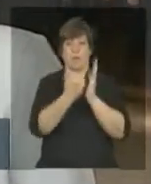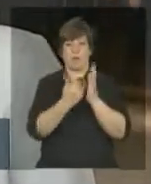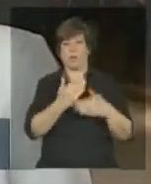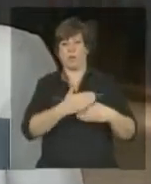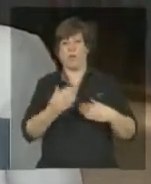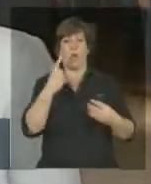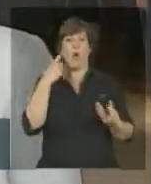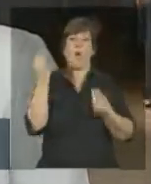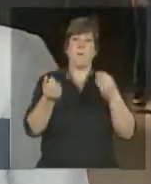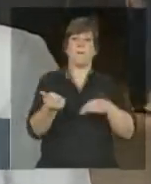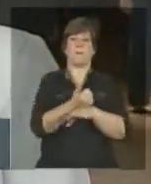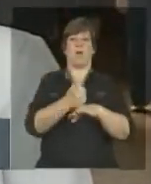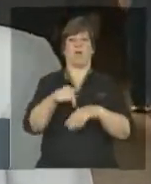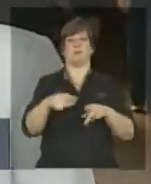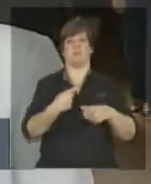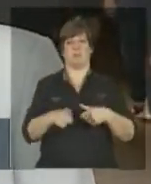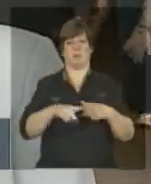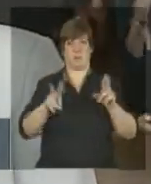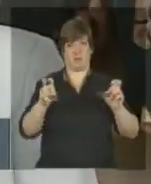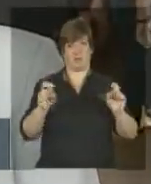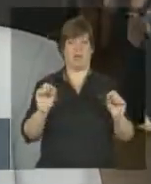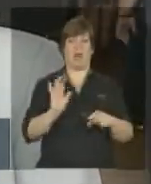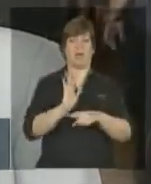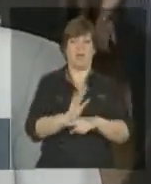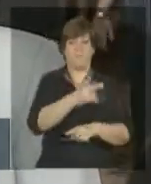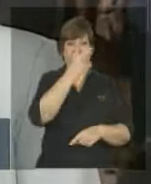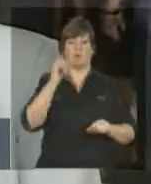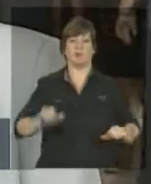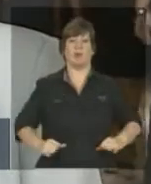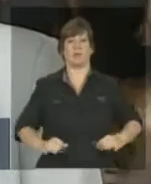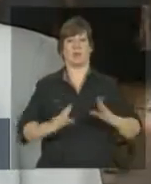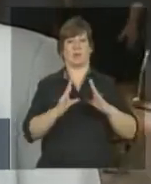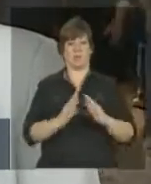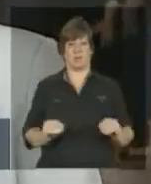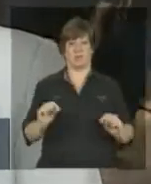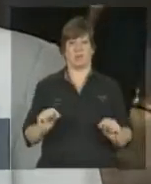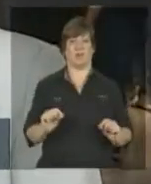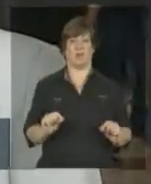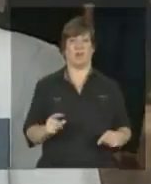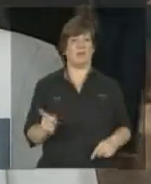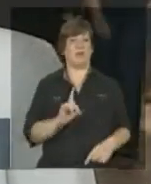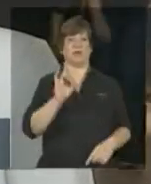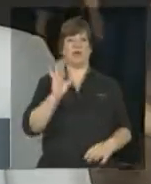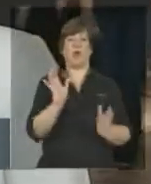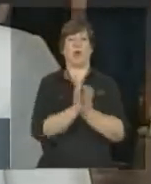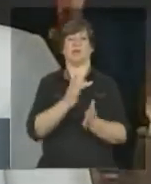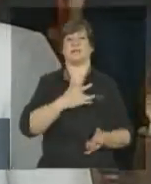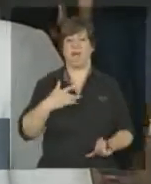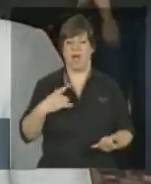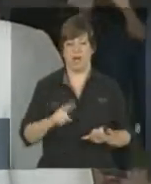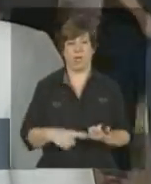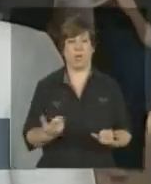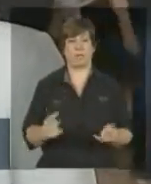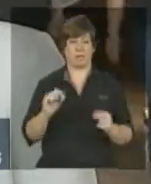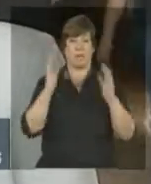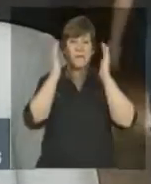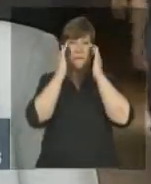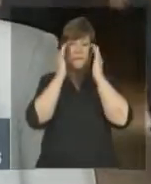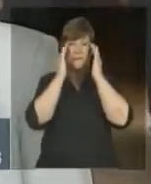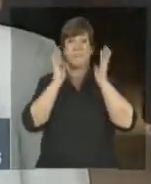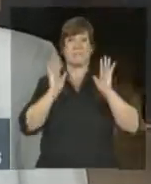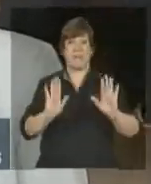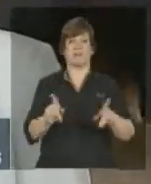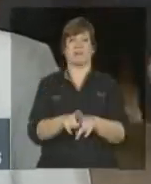longo destes anos e, mais recentemente, nos dedicando a enfrentar. E não só no plano da saúde mental, mas